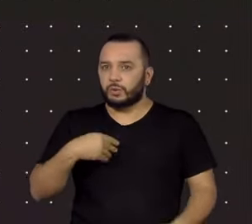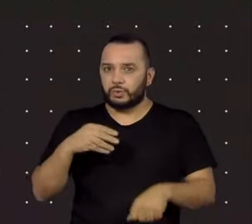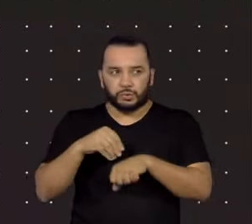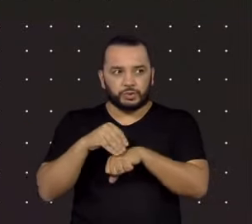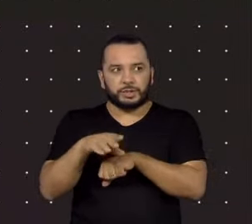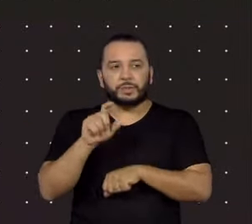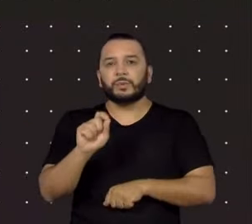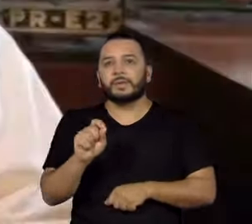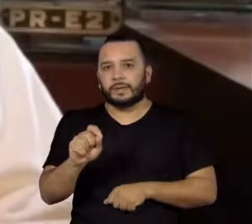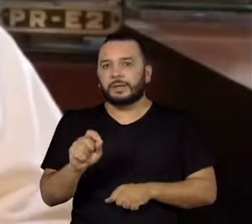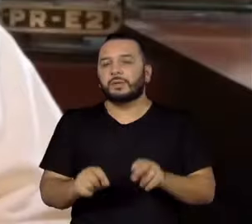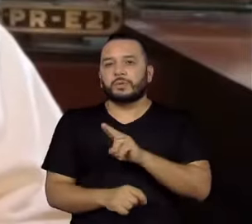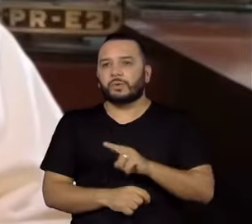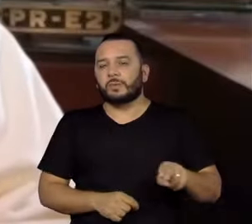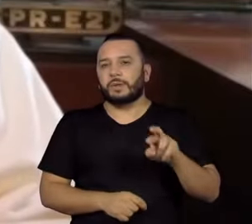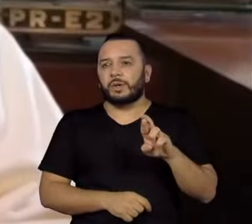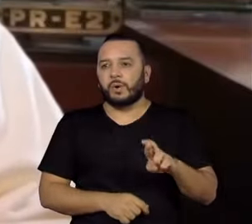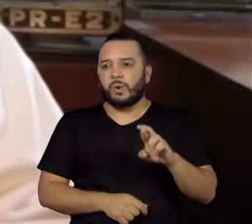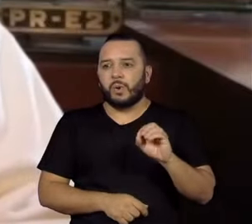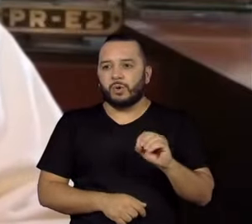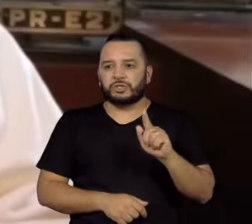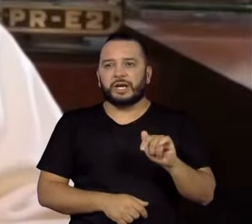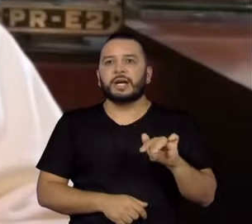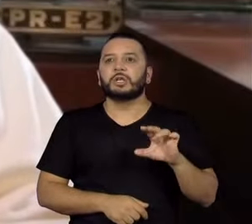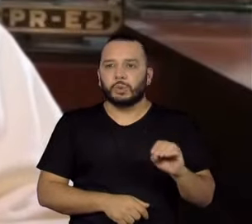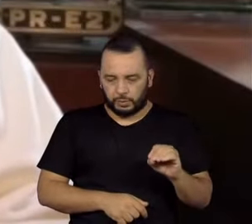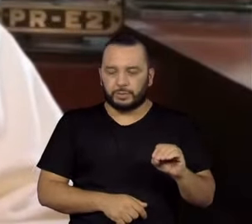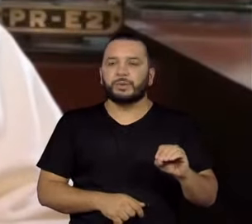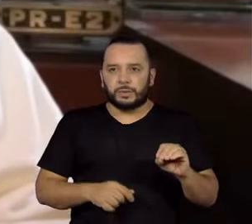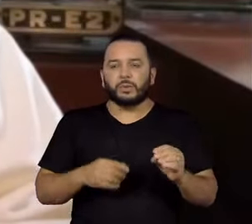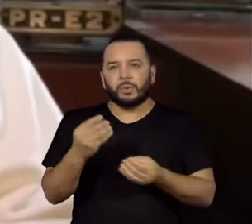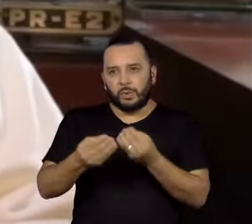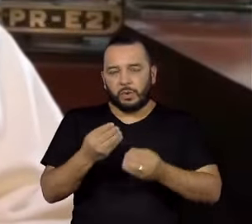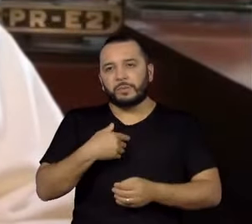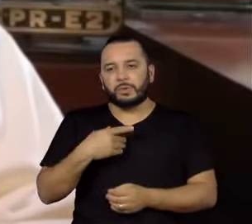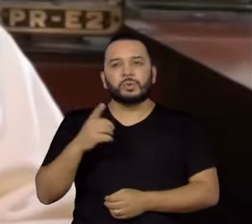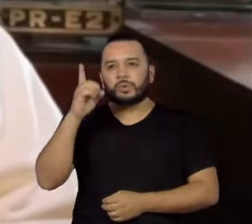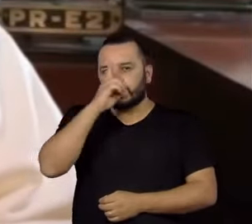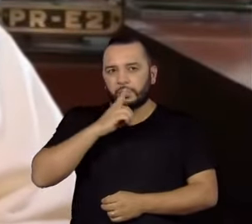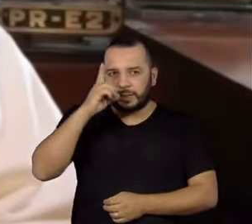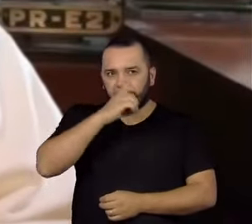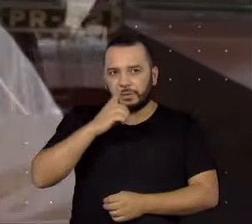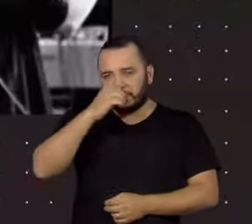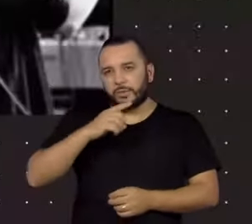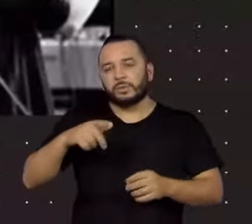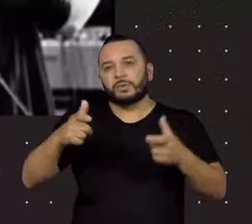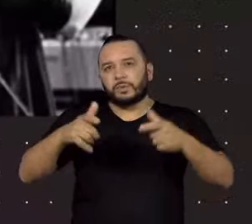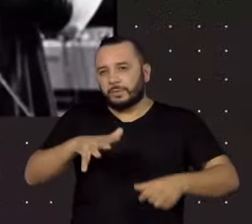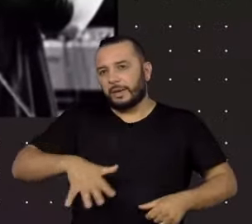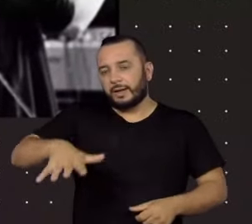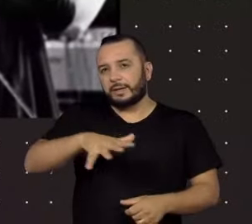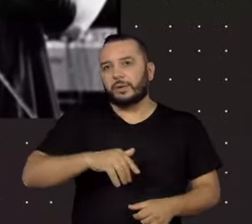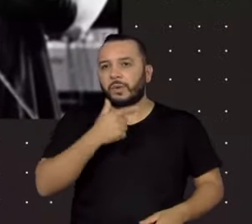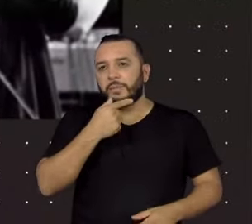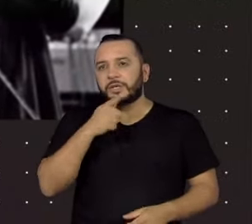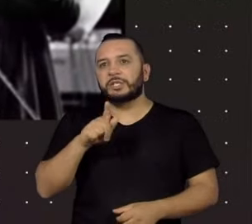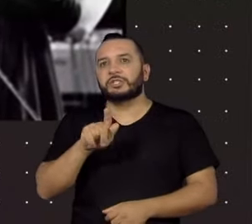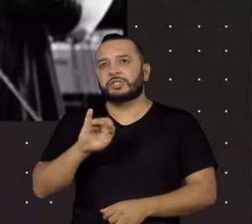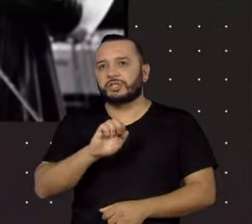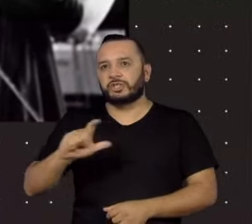de Rogério Duprat para O Domingo no Parque, de Gilberto Gil, que foi um